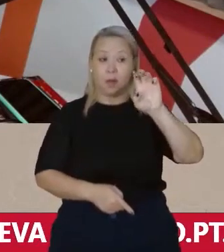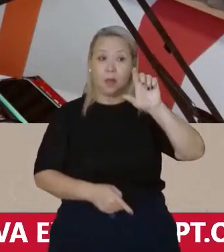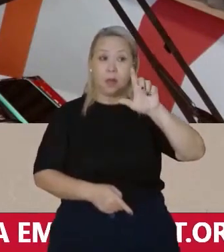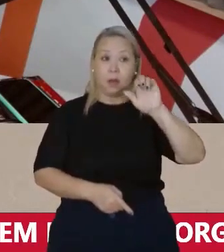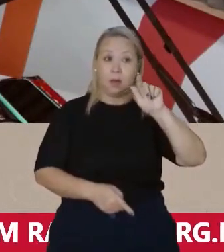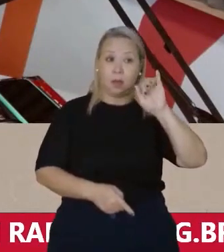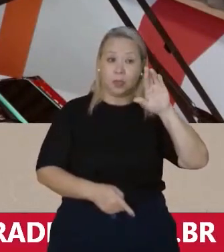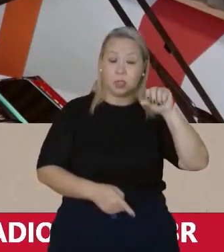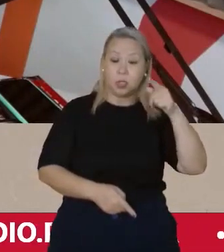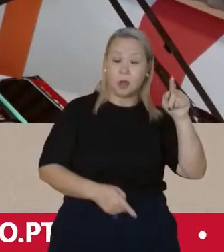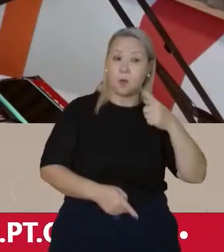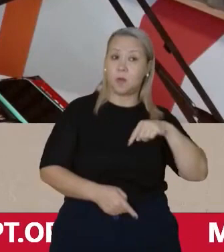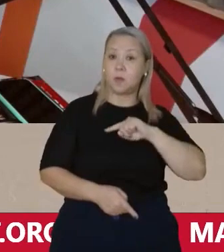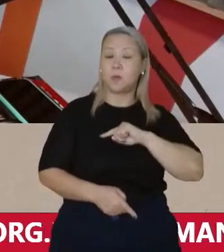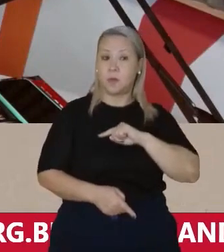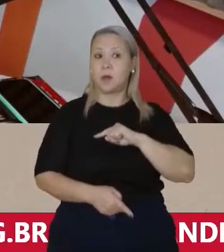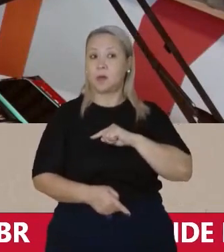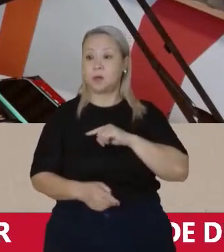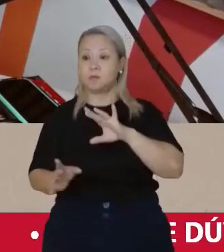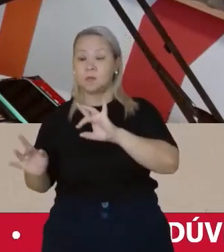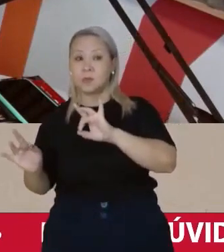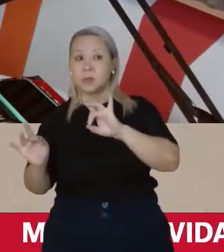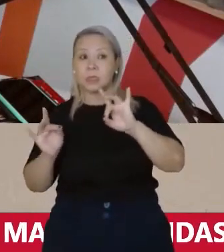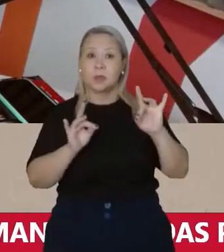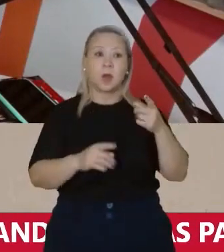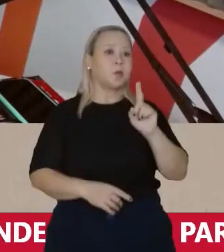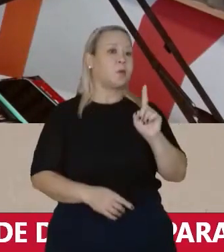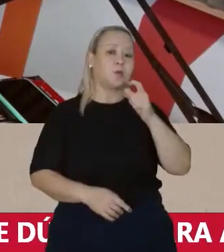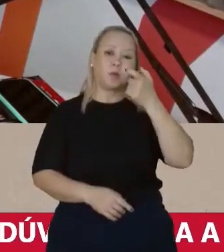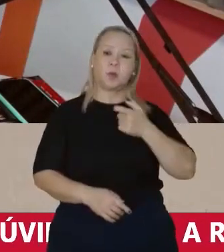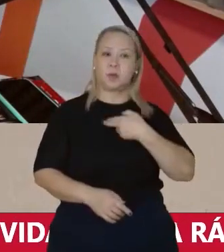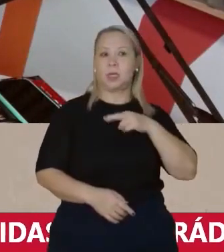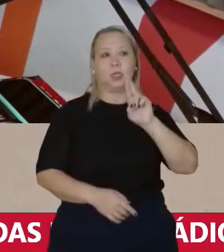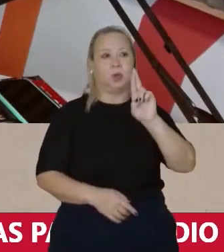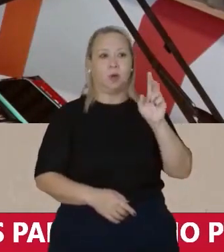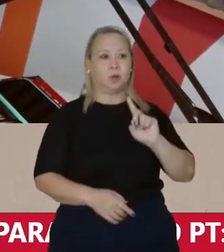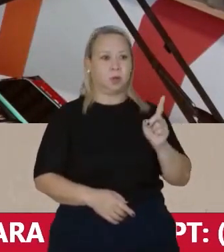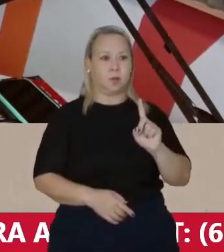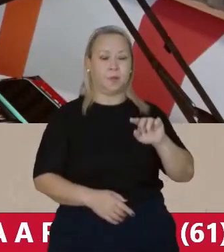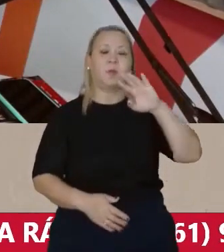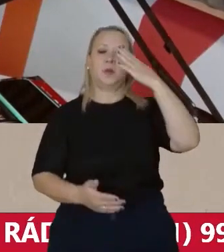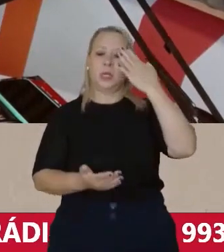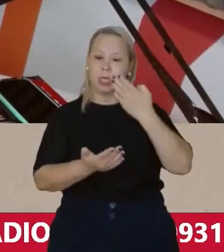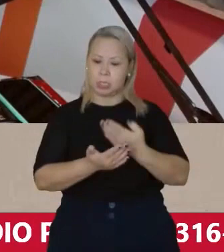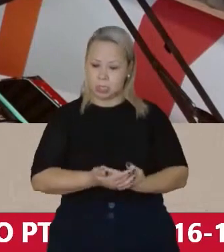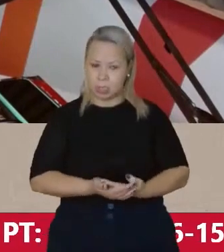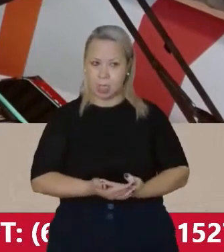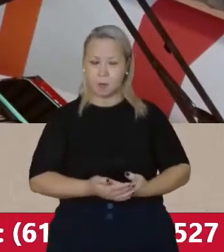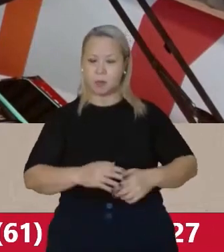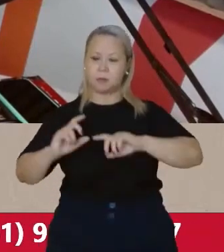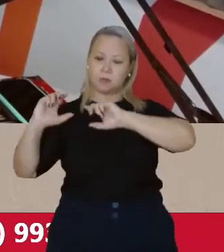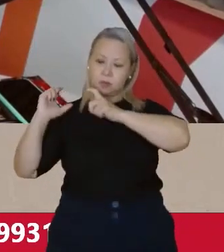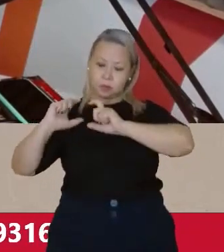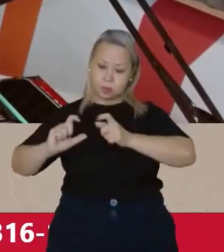nosso segmento, mas foi uma estratégica. Nós não somos religiosos. Nós acreditamos numa